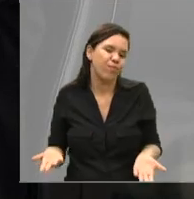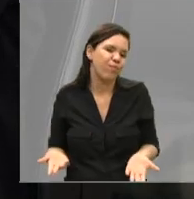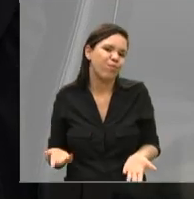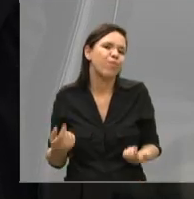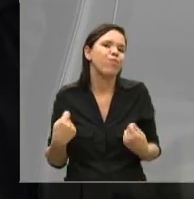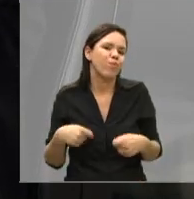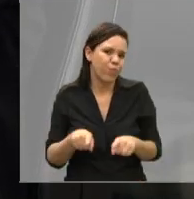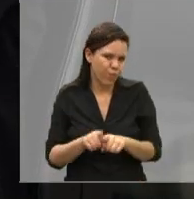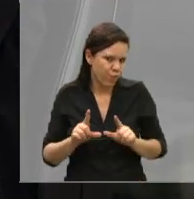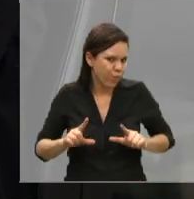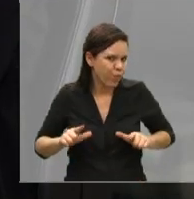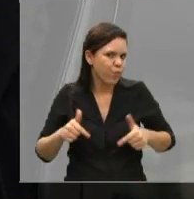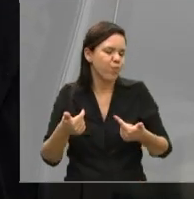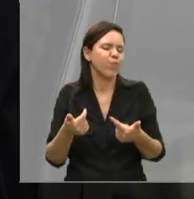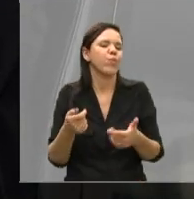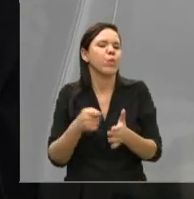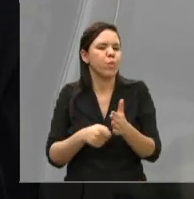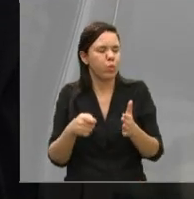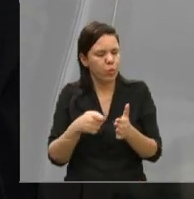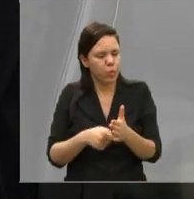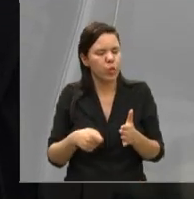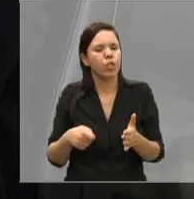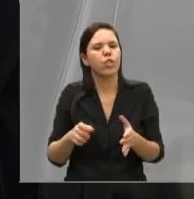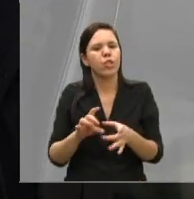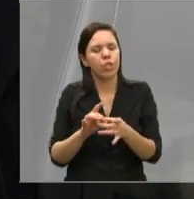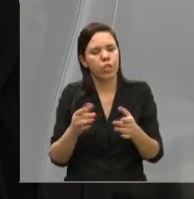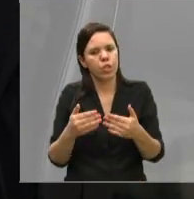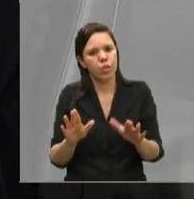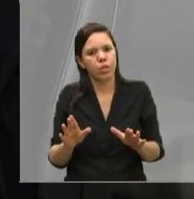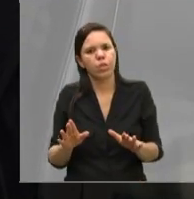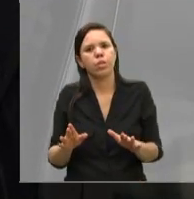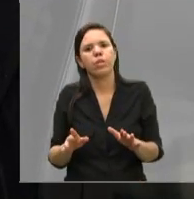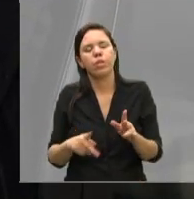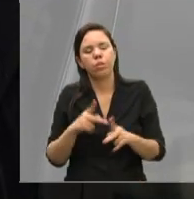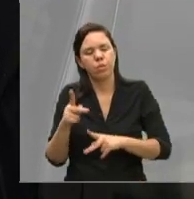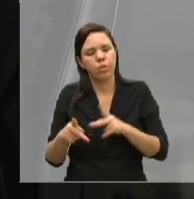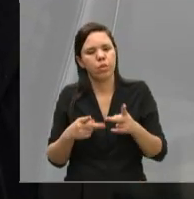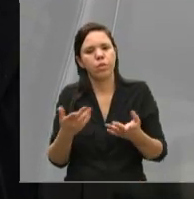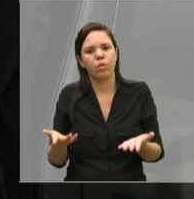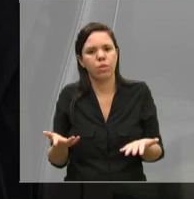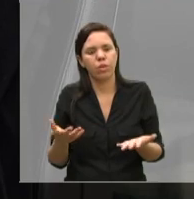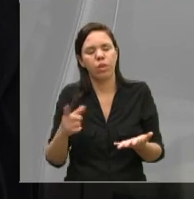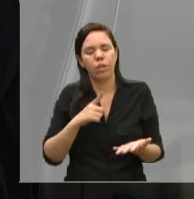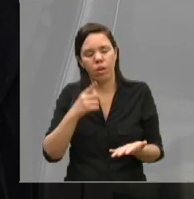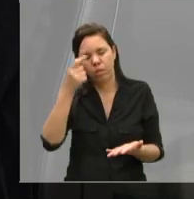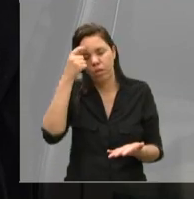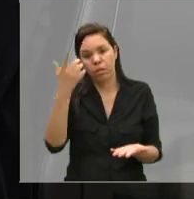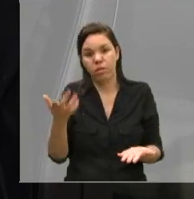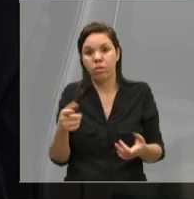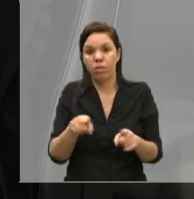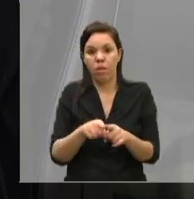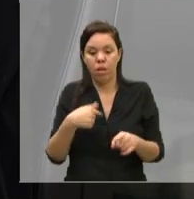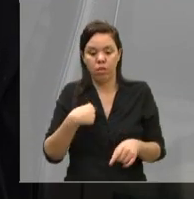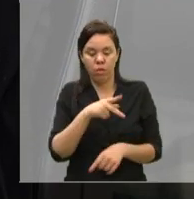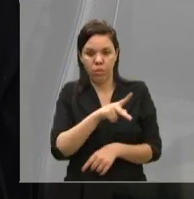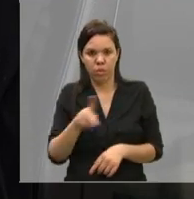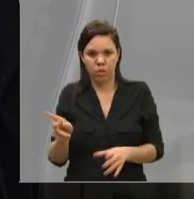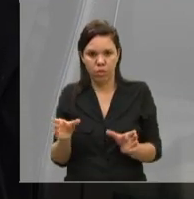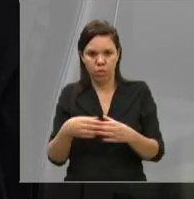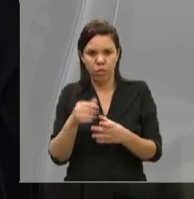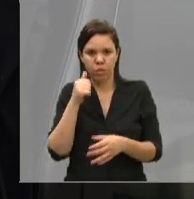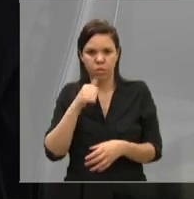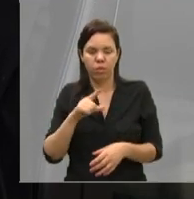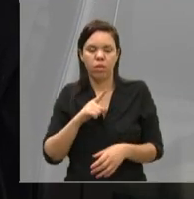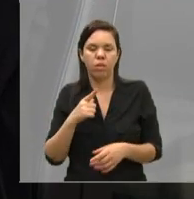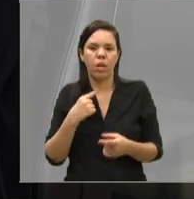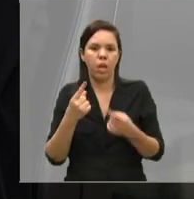precisa ser uma ação, uma política institucional de articular os serviços. Como presidenta da Comissão da Mulher, nós conseguimos, por meio